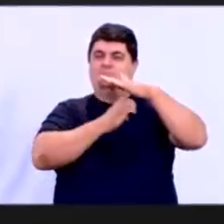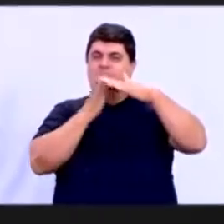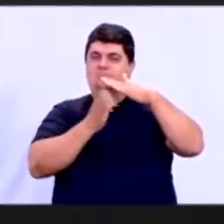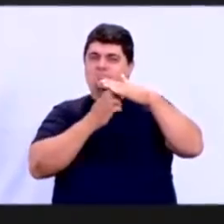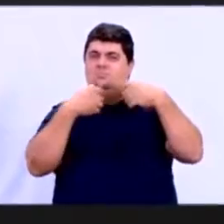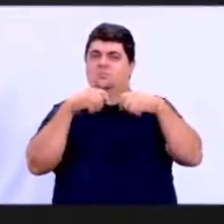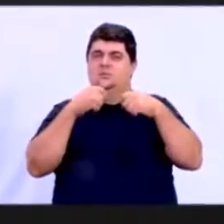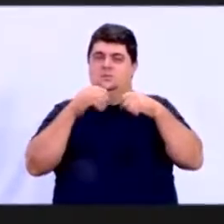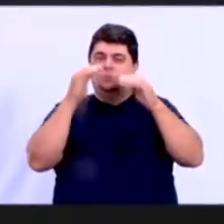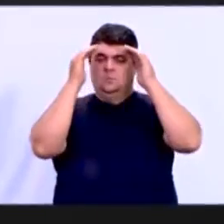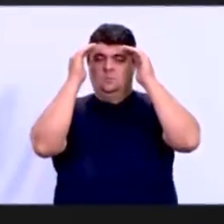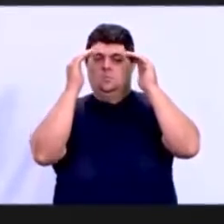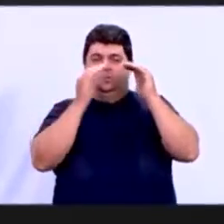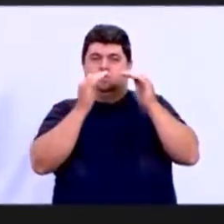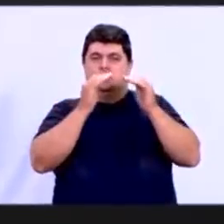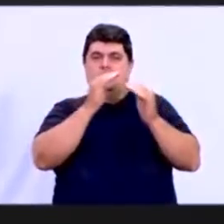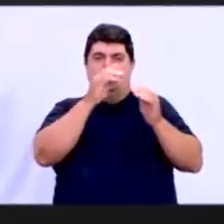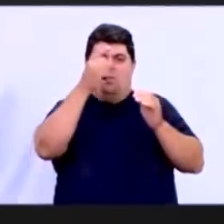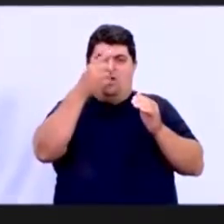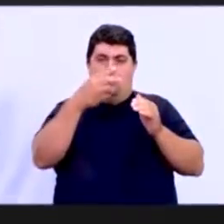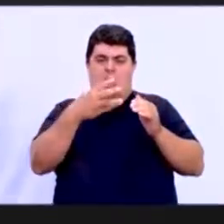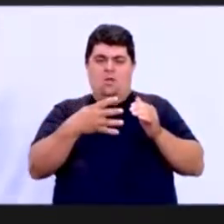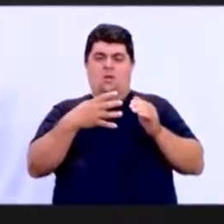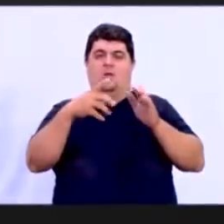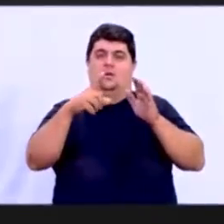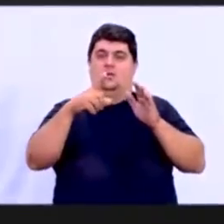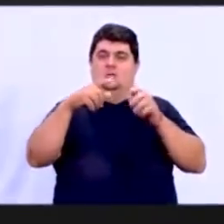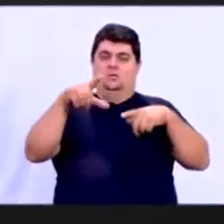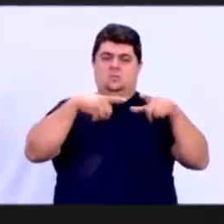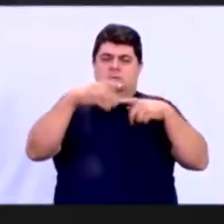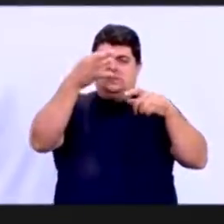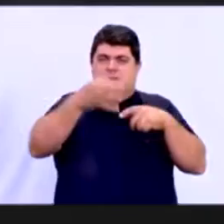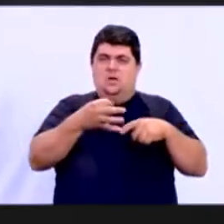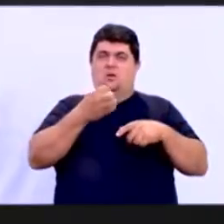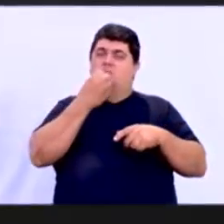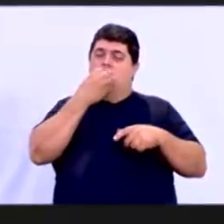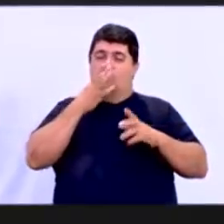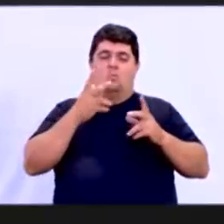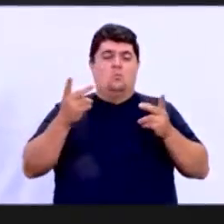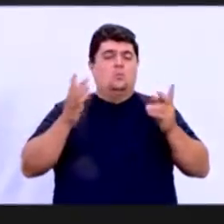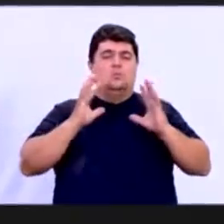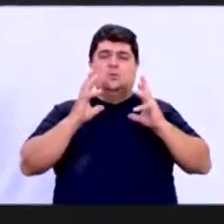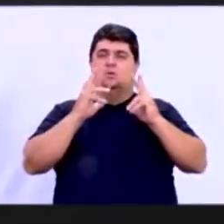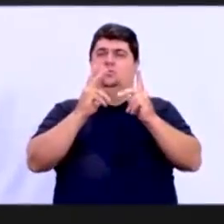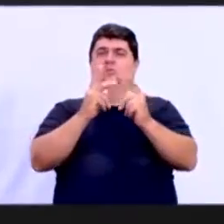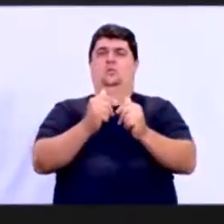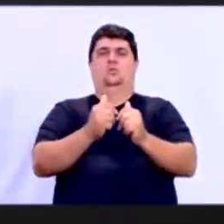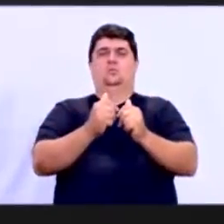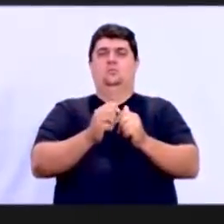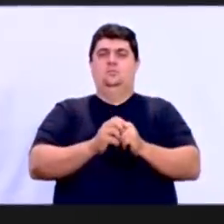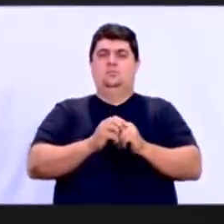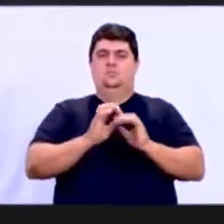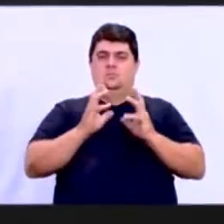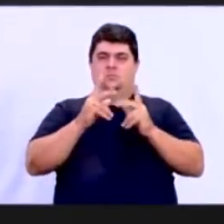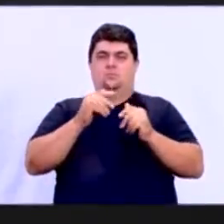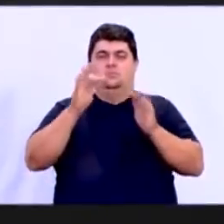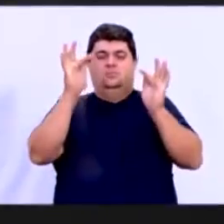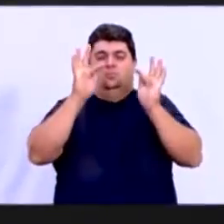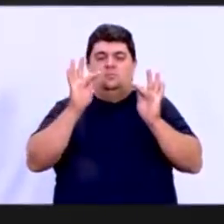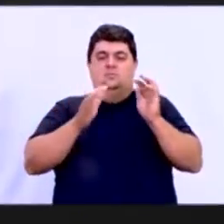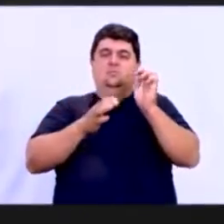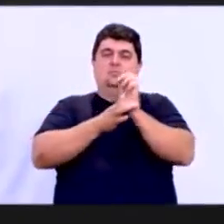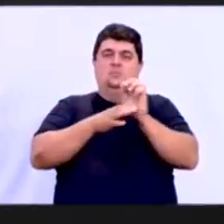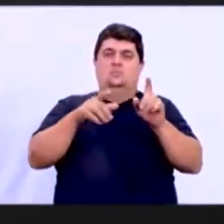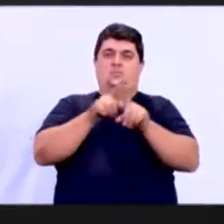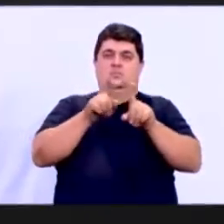deve estar atento ao passo a passo. Trabalhar na legalidade é bom para o empresário e para os colaboradores. Todos ficam mais seguros e